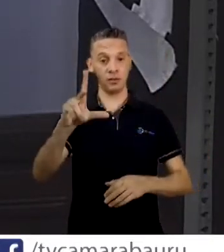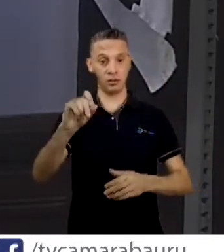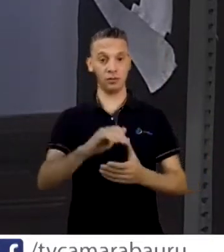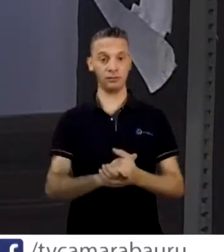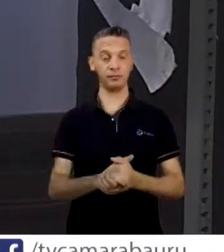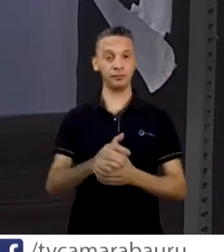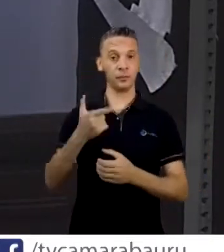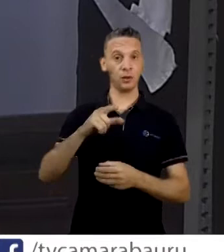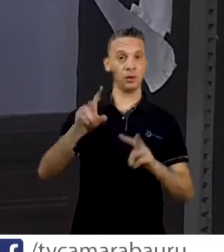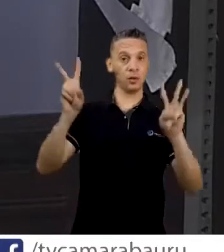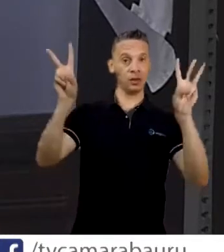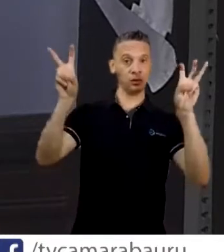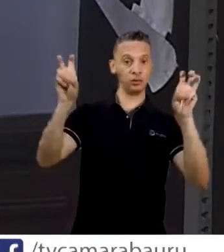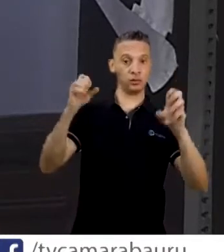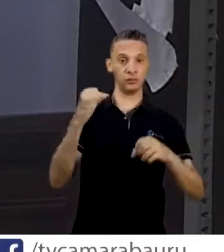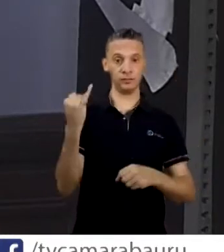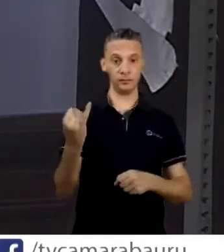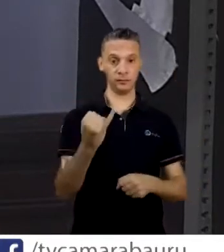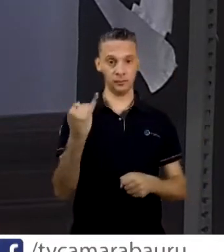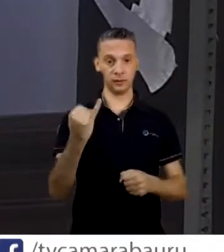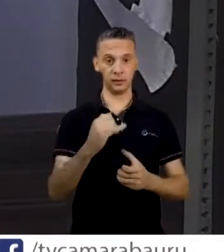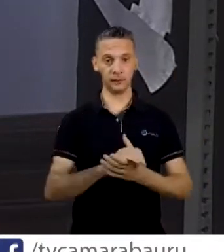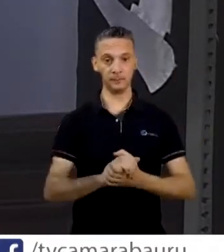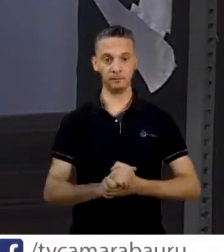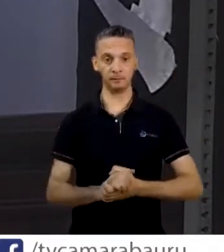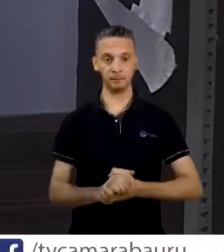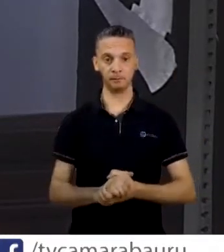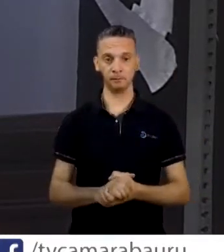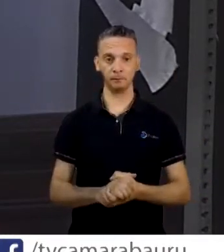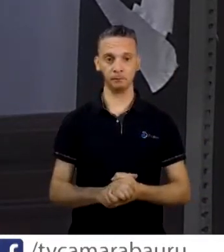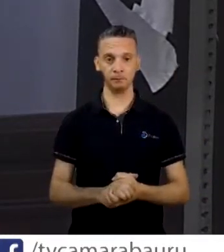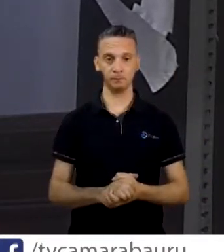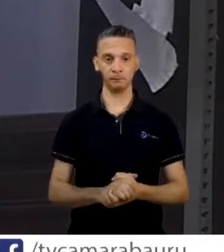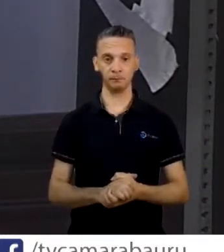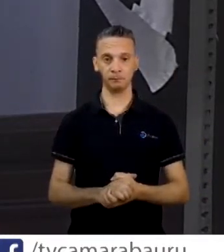assunto também, senhor presidente,